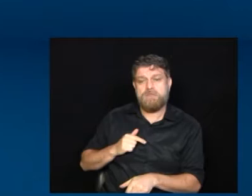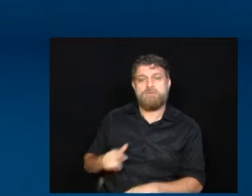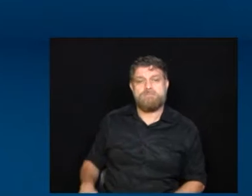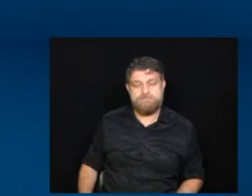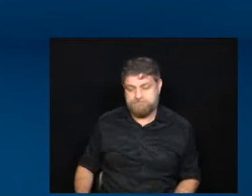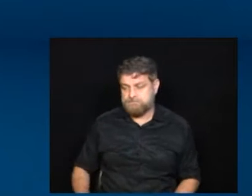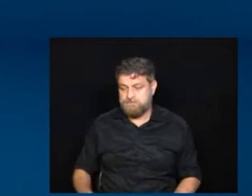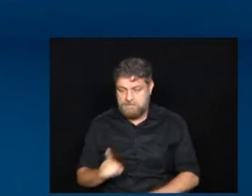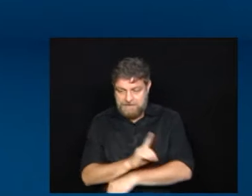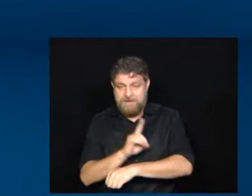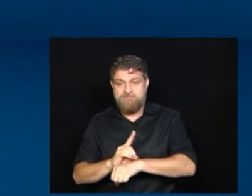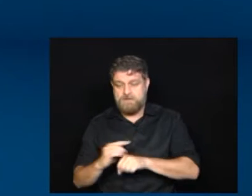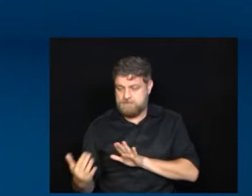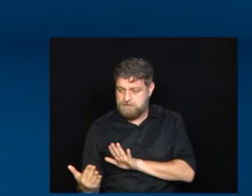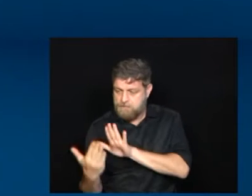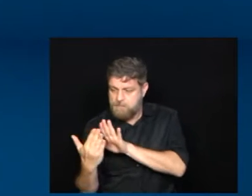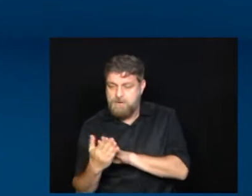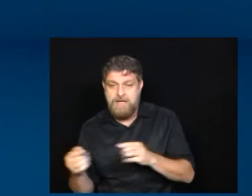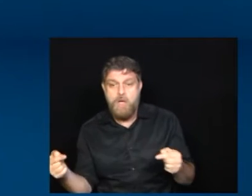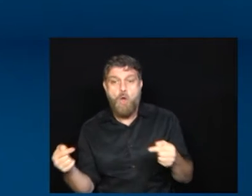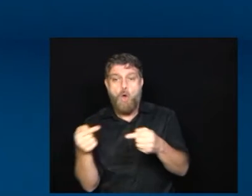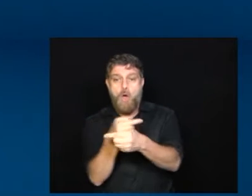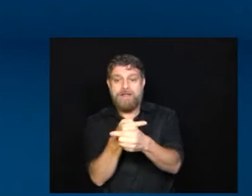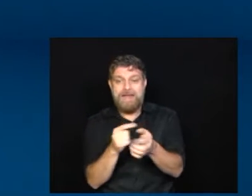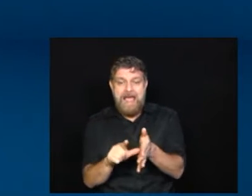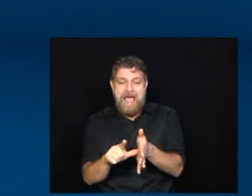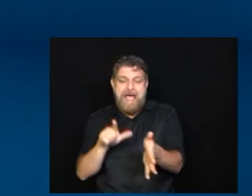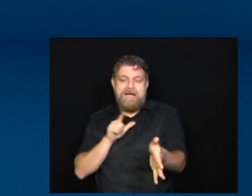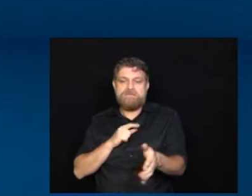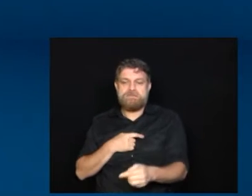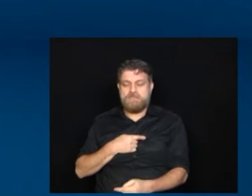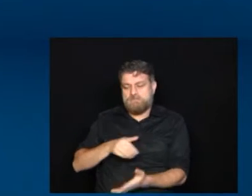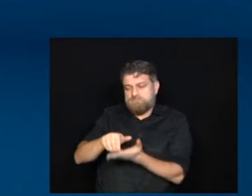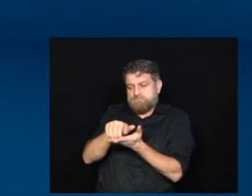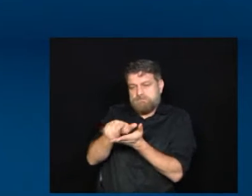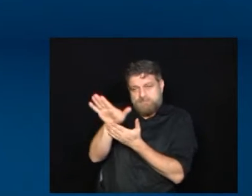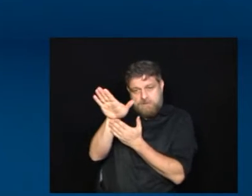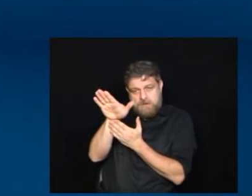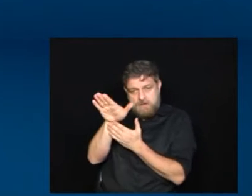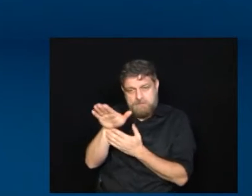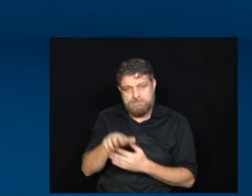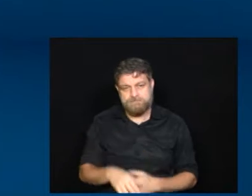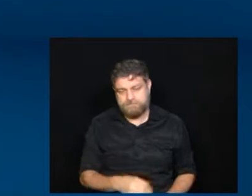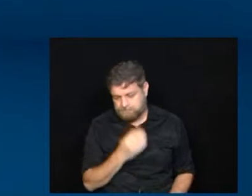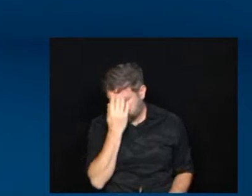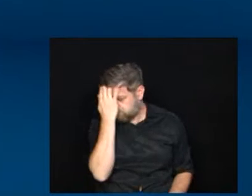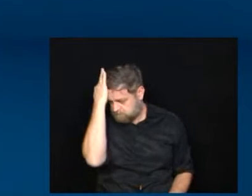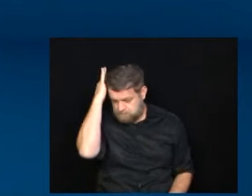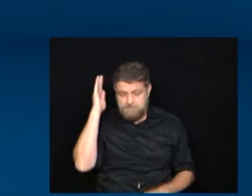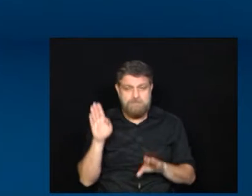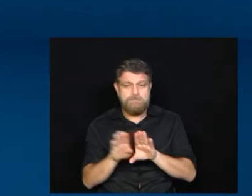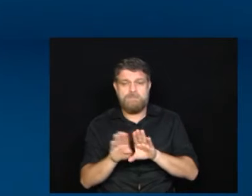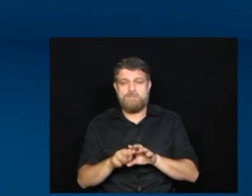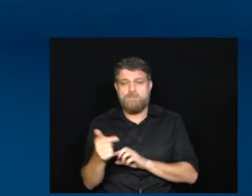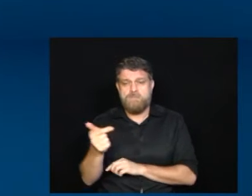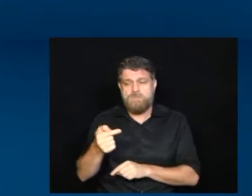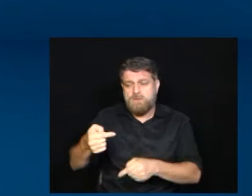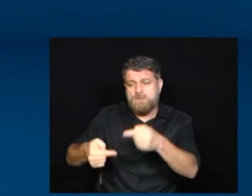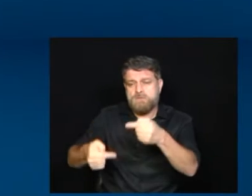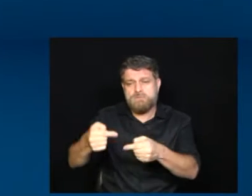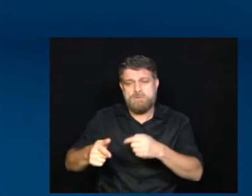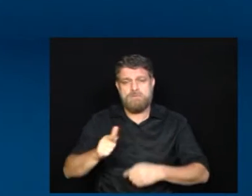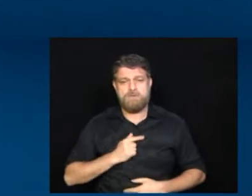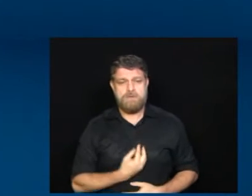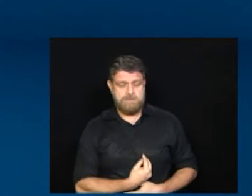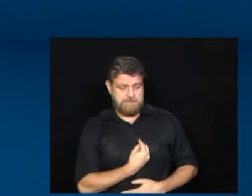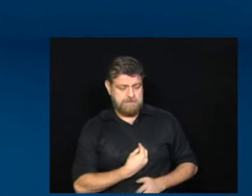ampla defesa e do contraditório antes da imposição definitiva da exclusão. Também, em segunda discussão, está na pauta